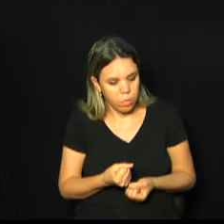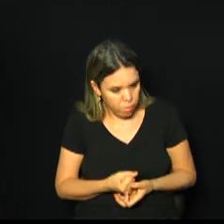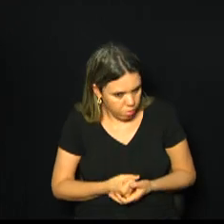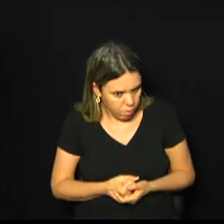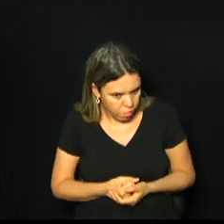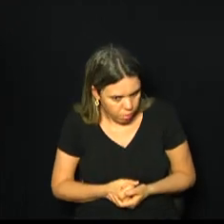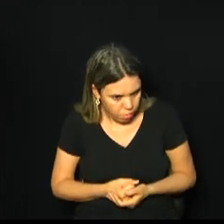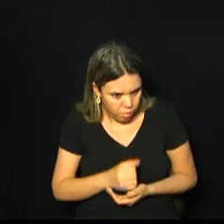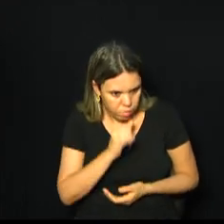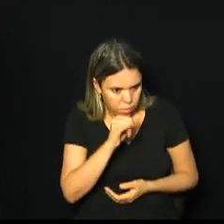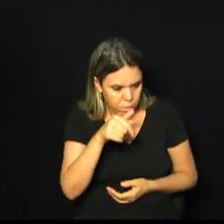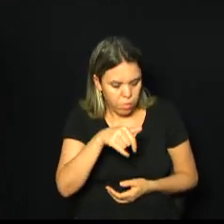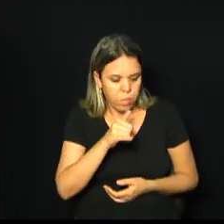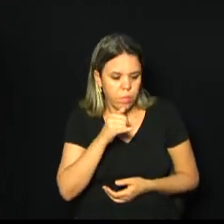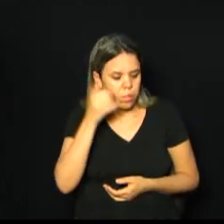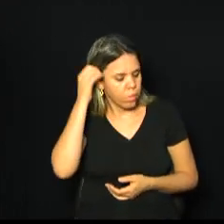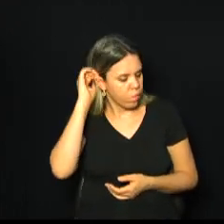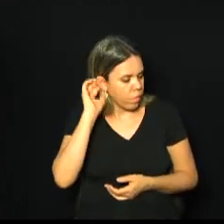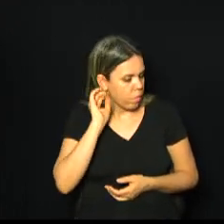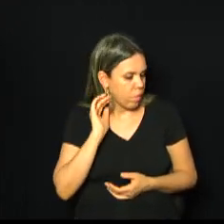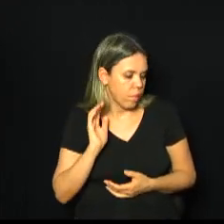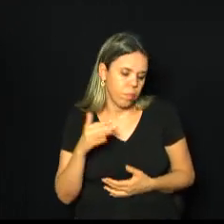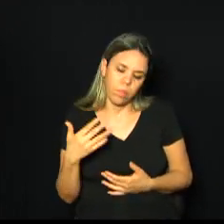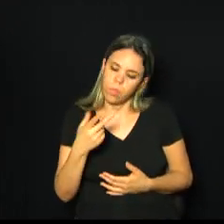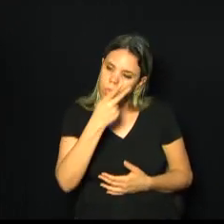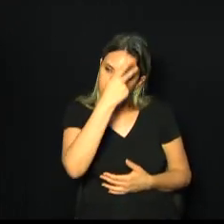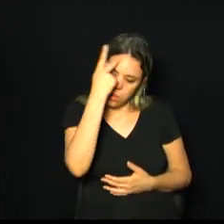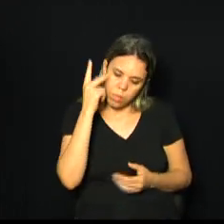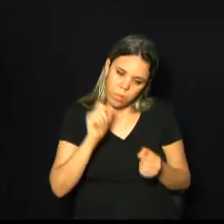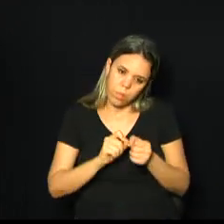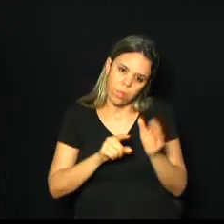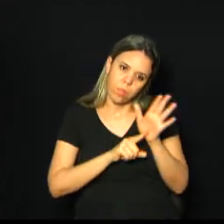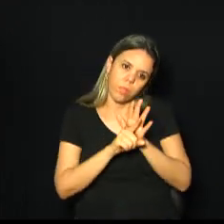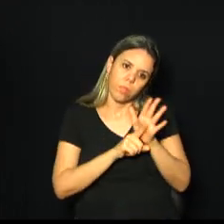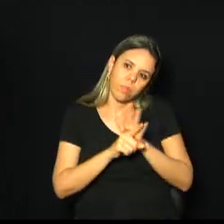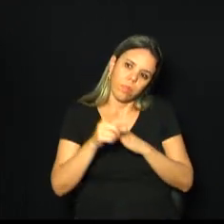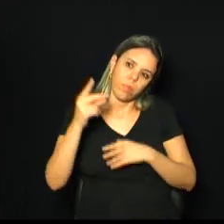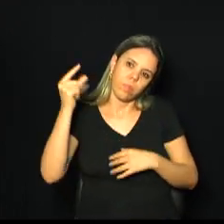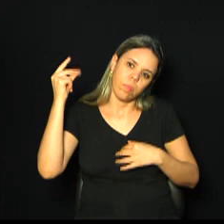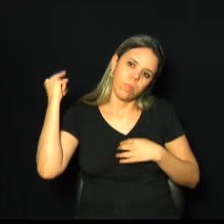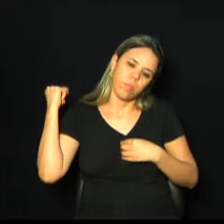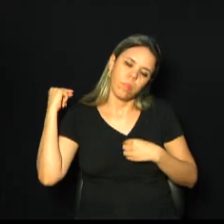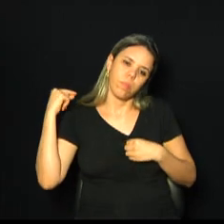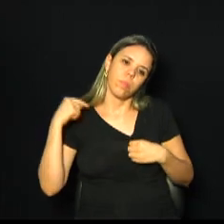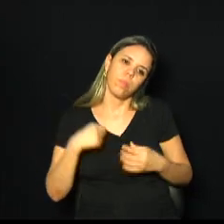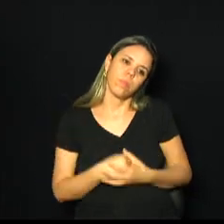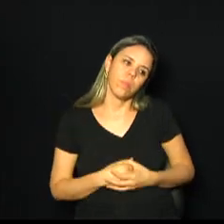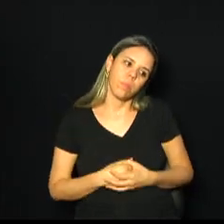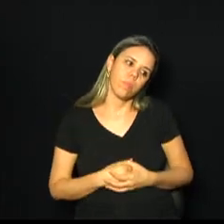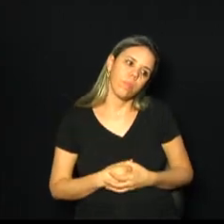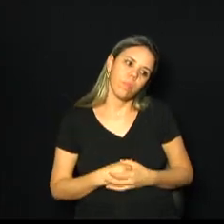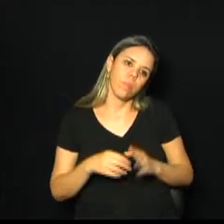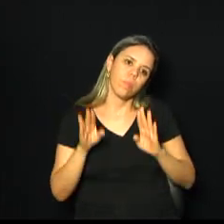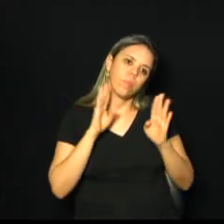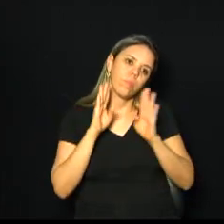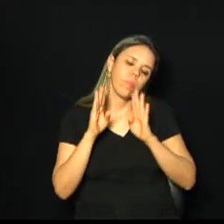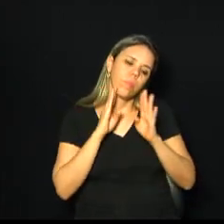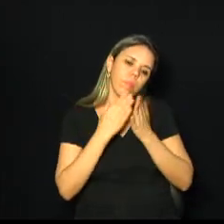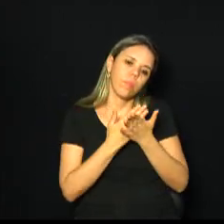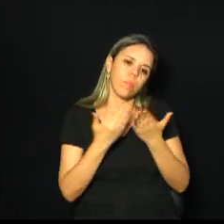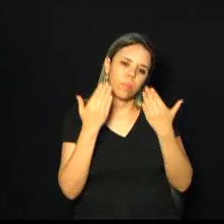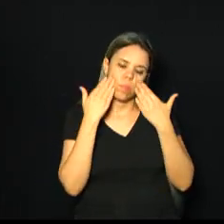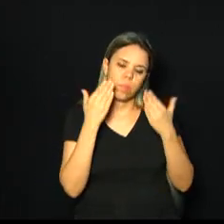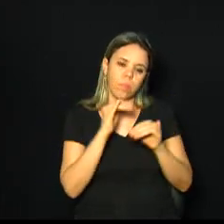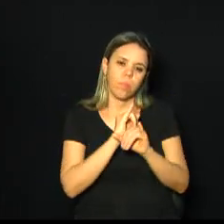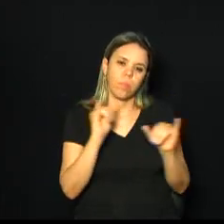Foi comentado aqui, por exemplo, quando uma pessoa fez uma pesquisa, né, e aí no Facebook começou a aparecer várias